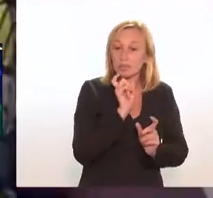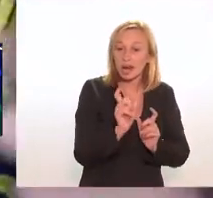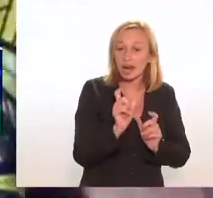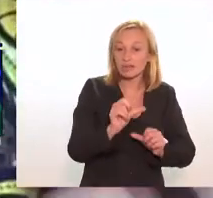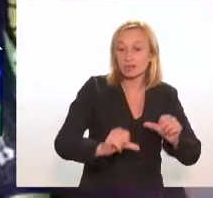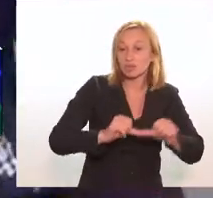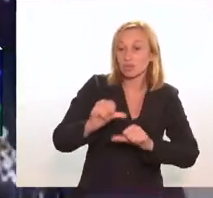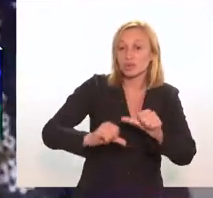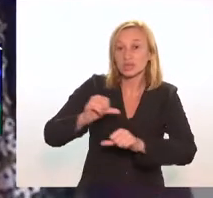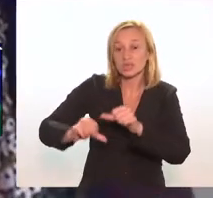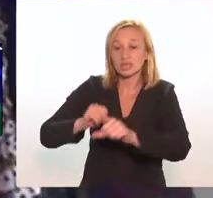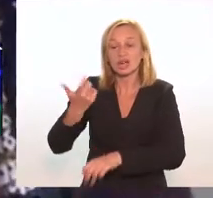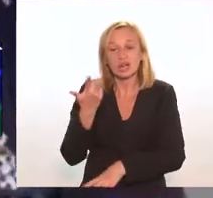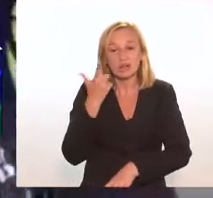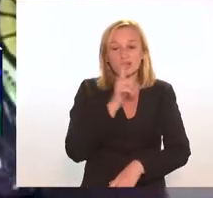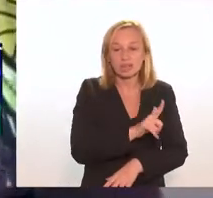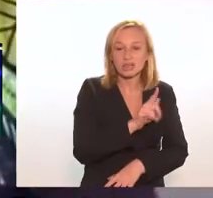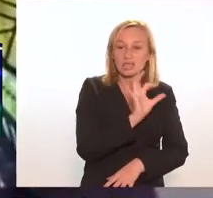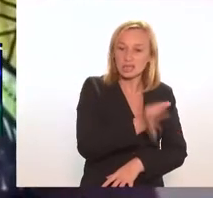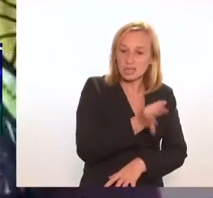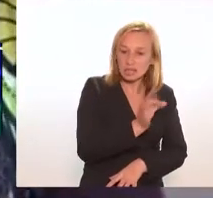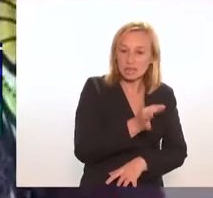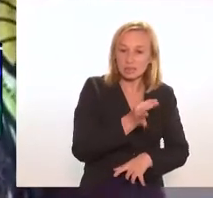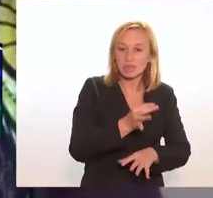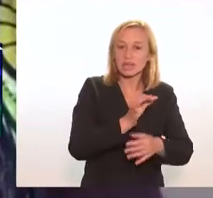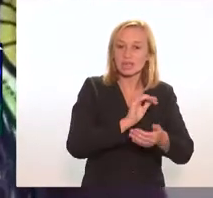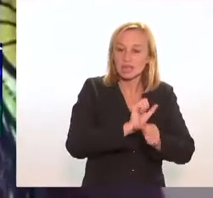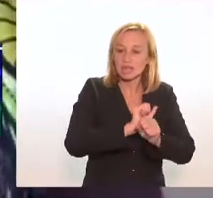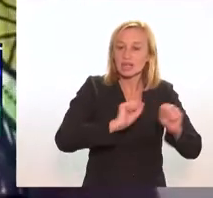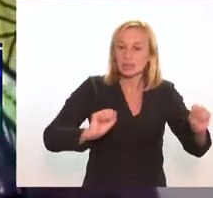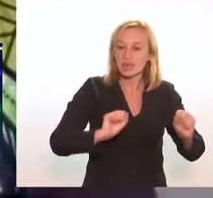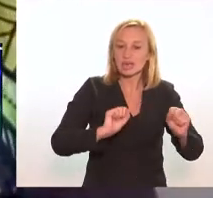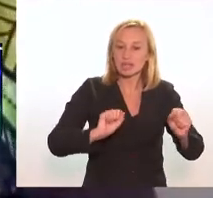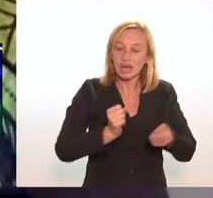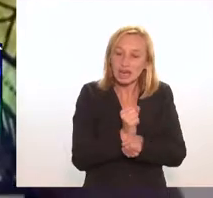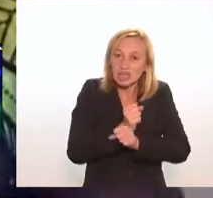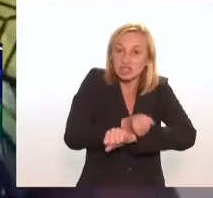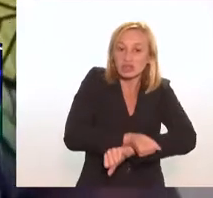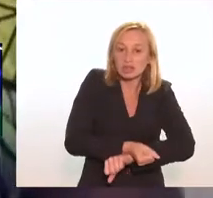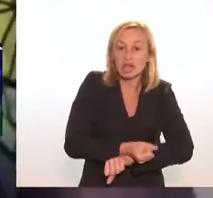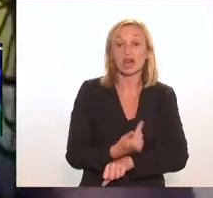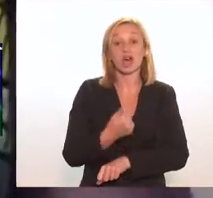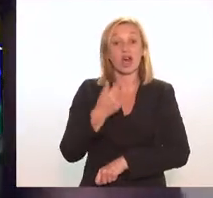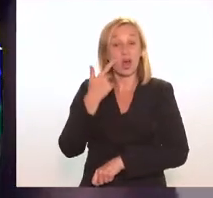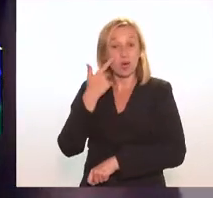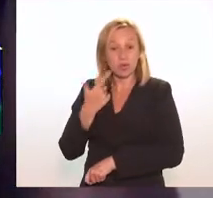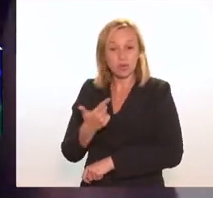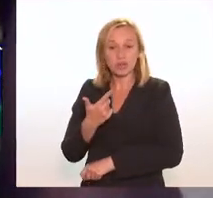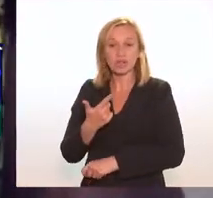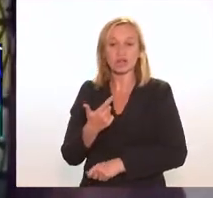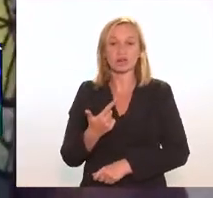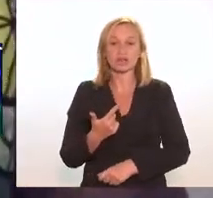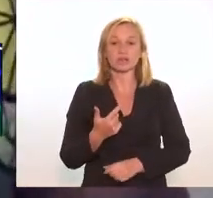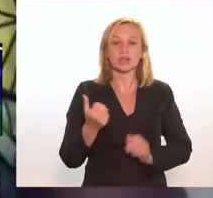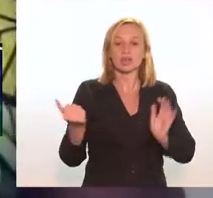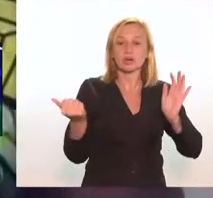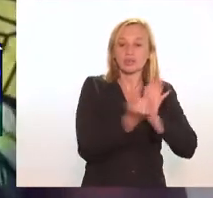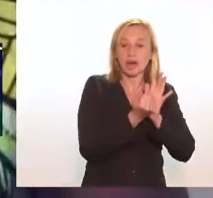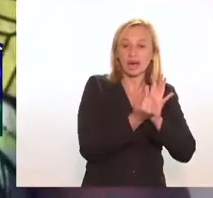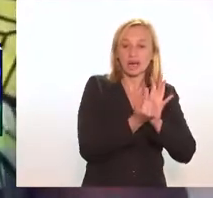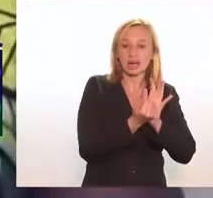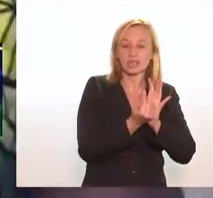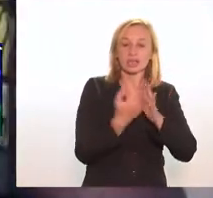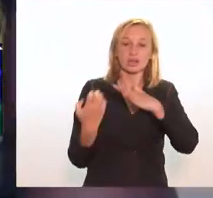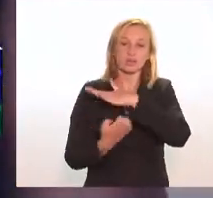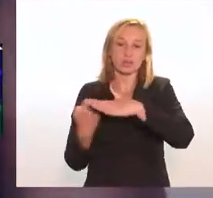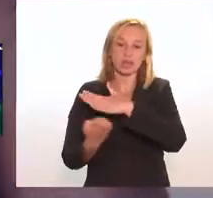gente consiga efetivamente se livrar desse fantasma da escravização. Eu vi uma marca de uma empresa de